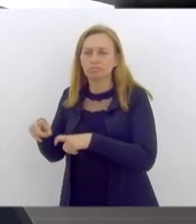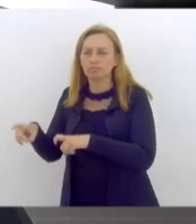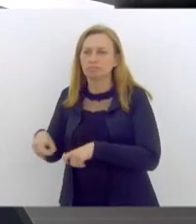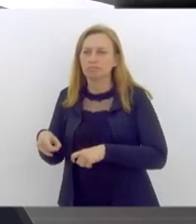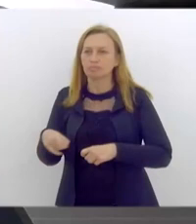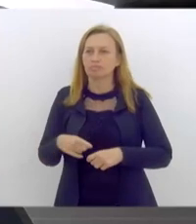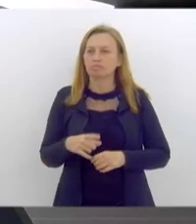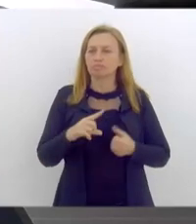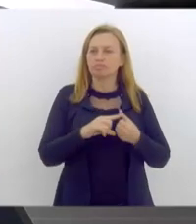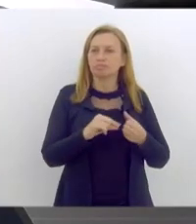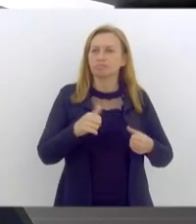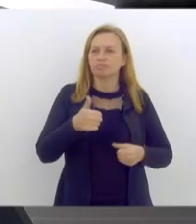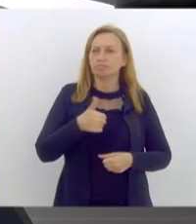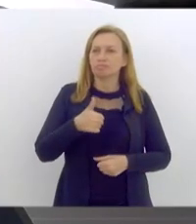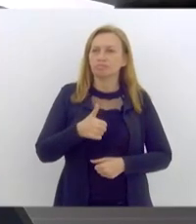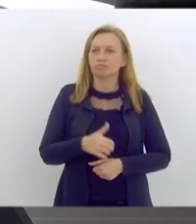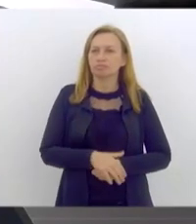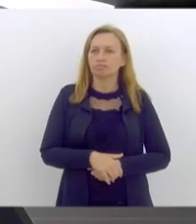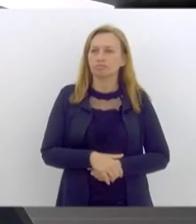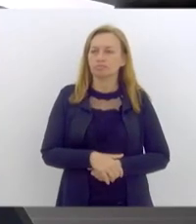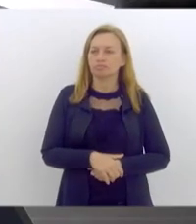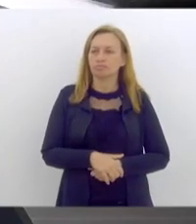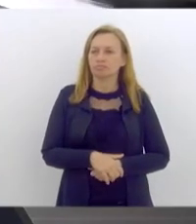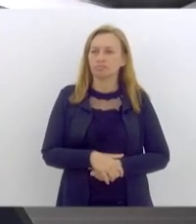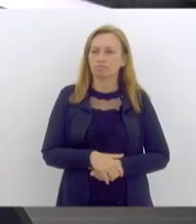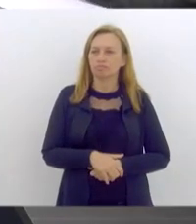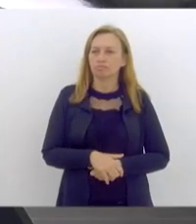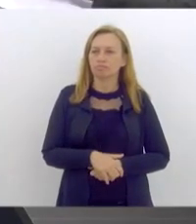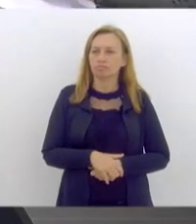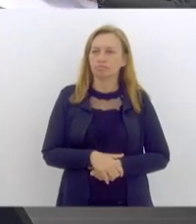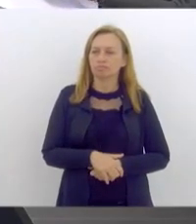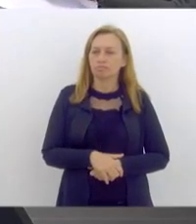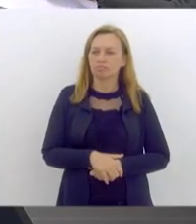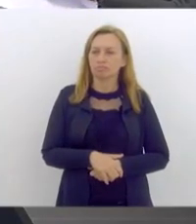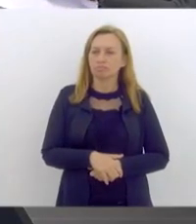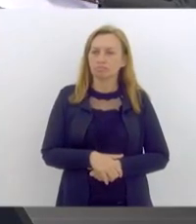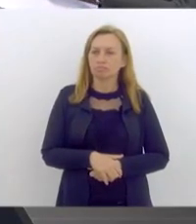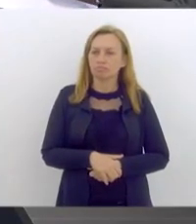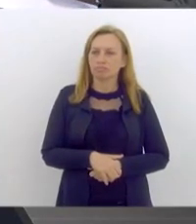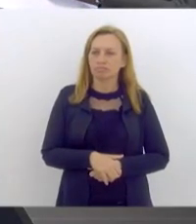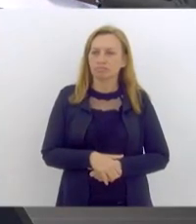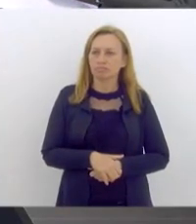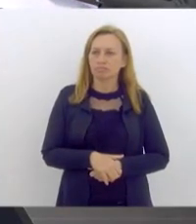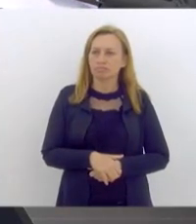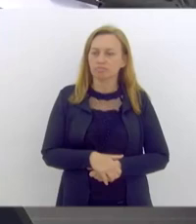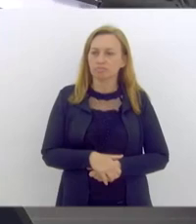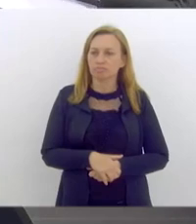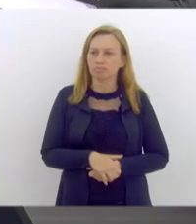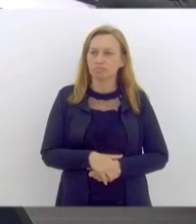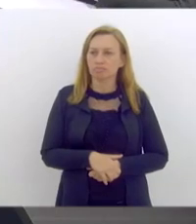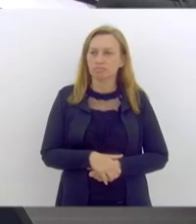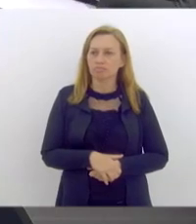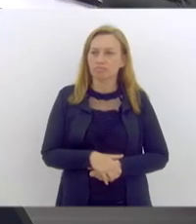é no artigo primeiro então eu tô com uma listagem diferente